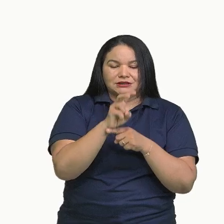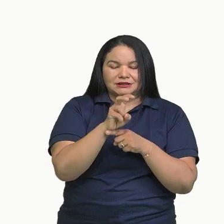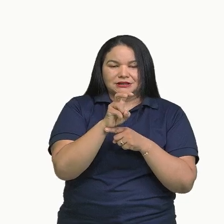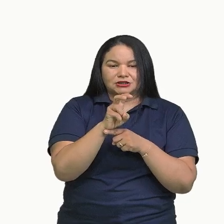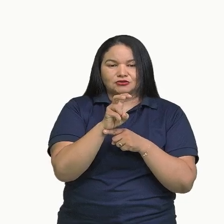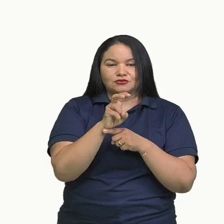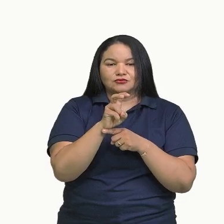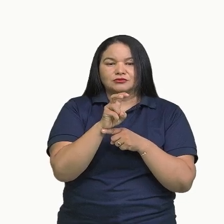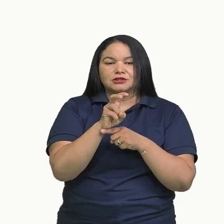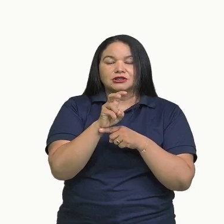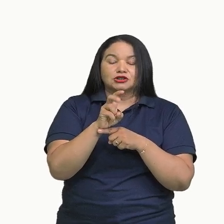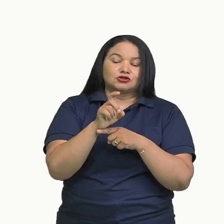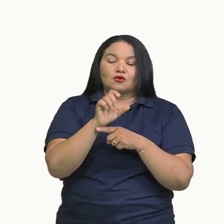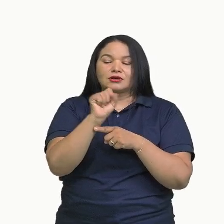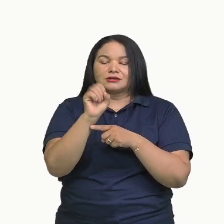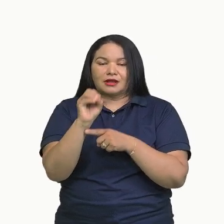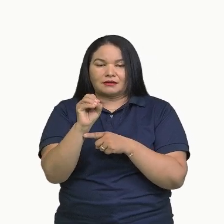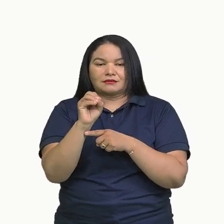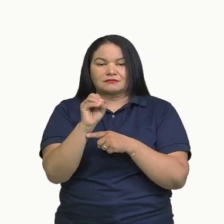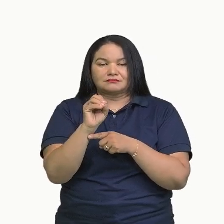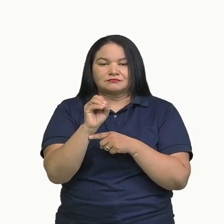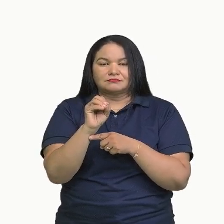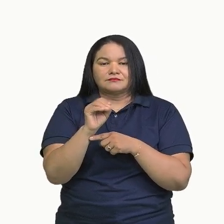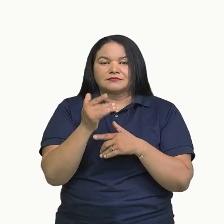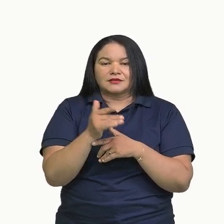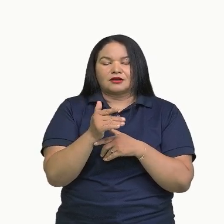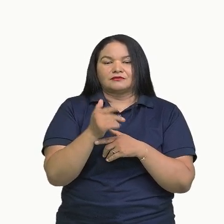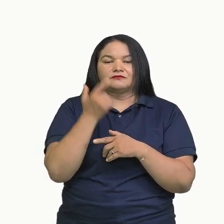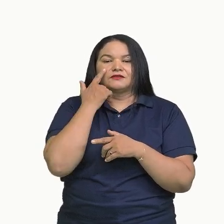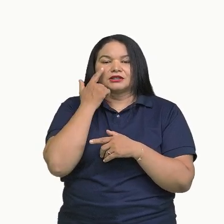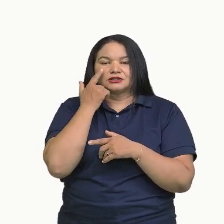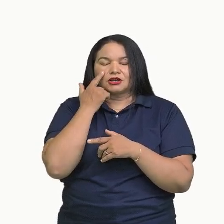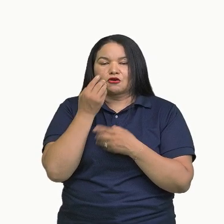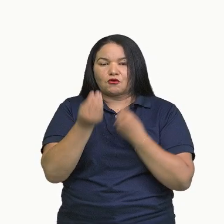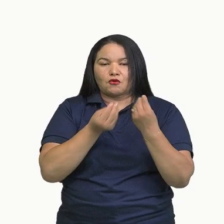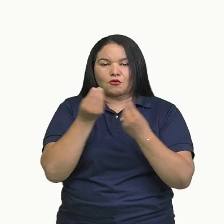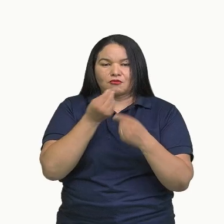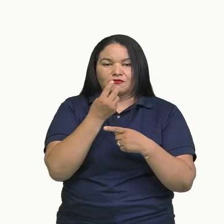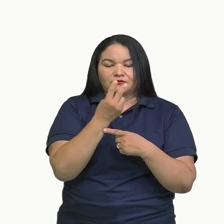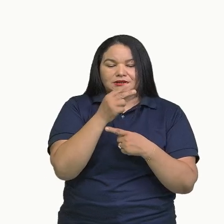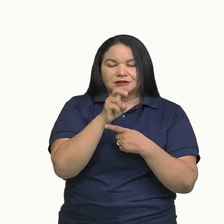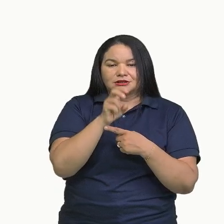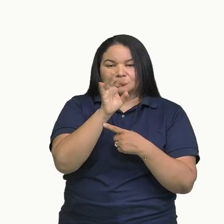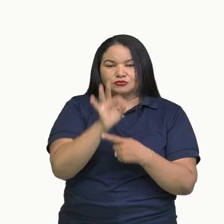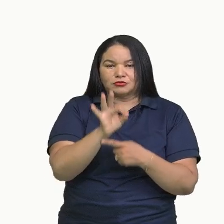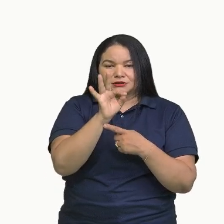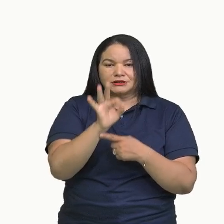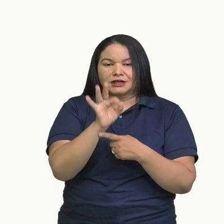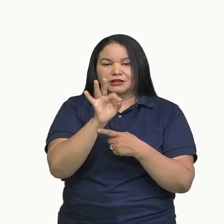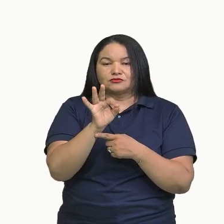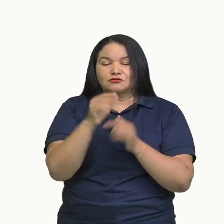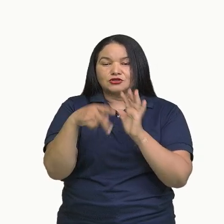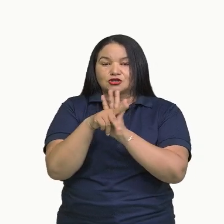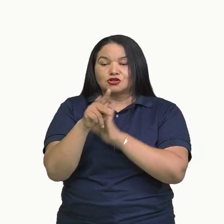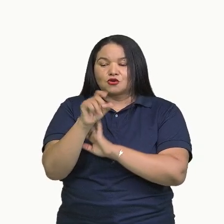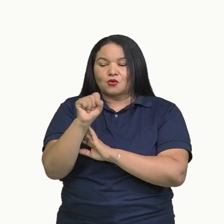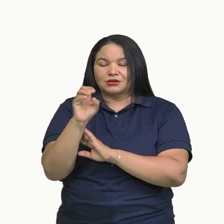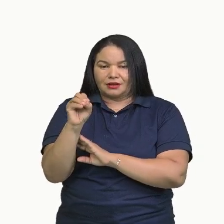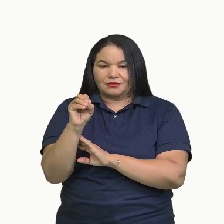80. Esta parte nada mais é do que isto aqui, ó. 25% de R$